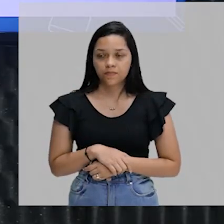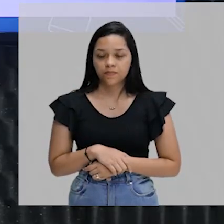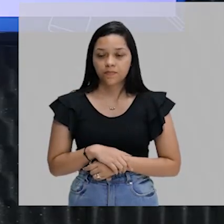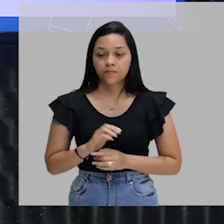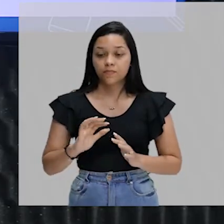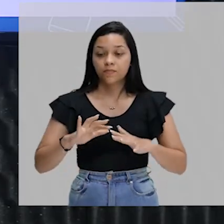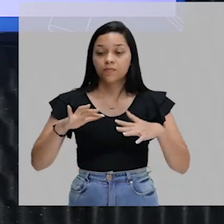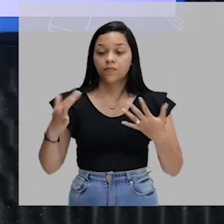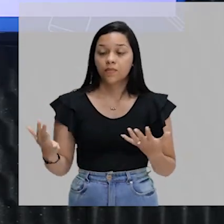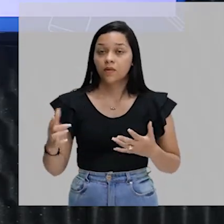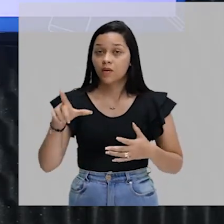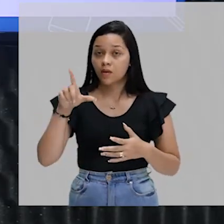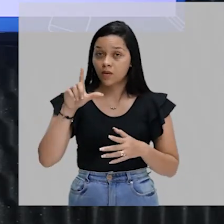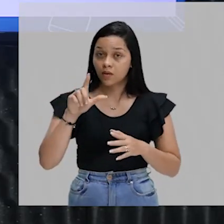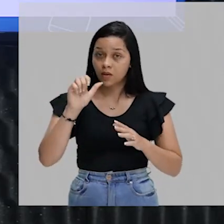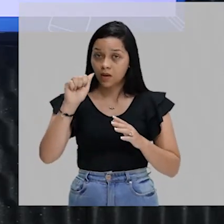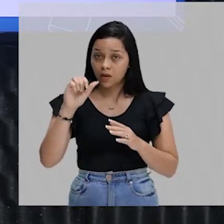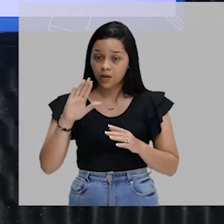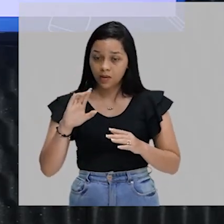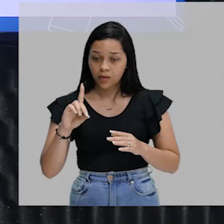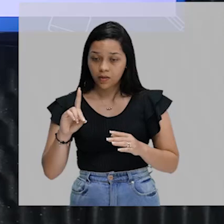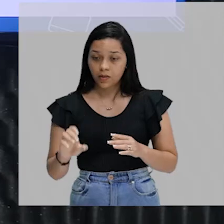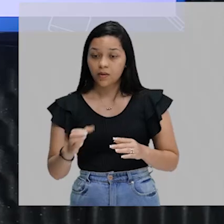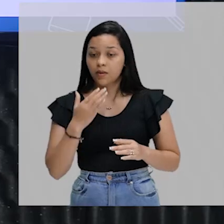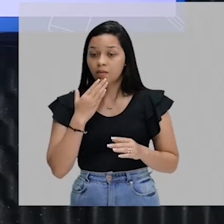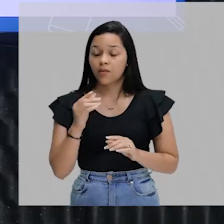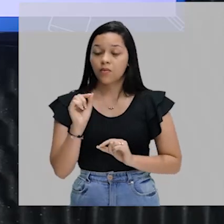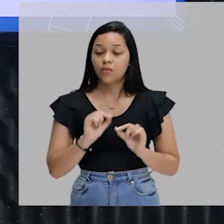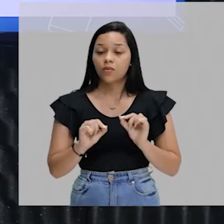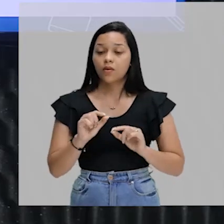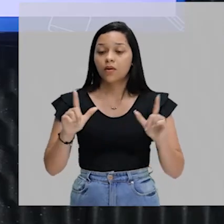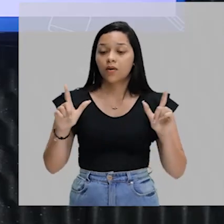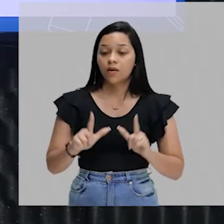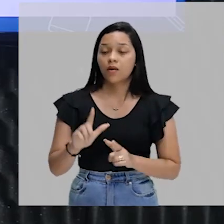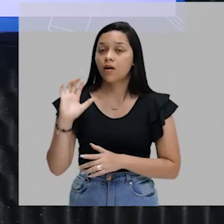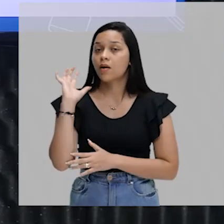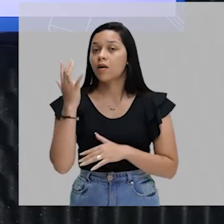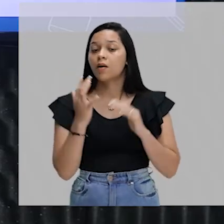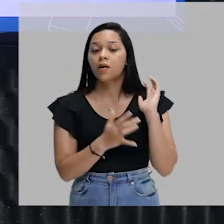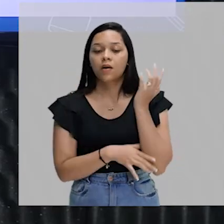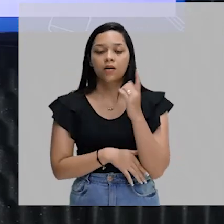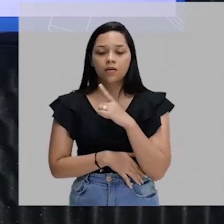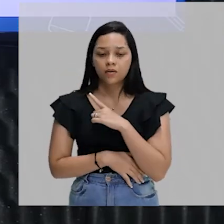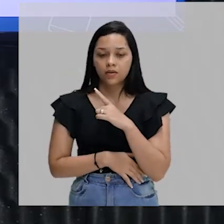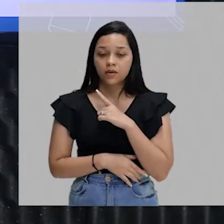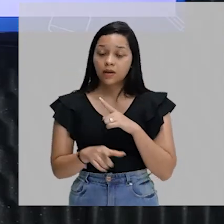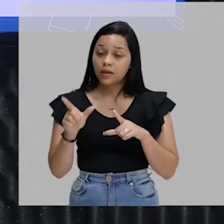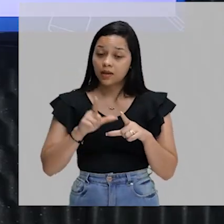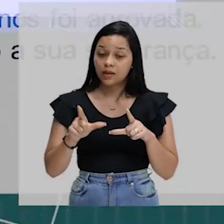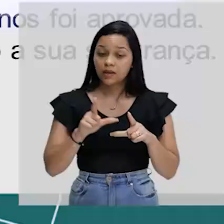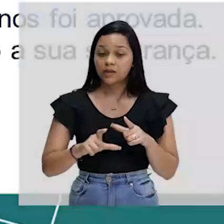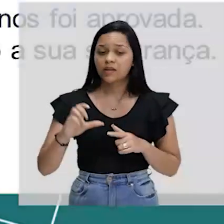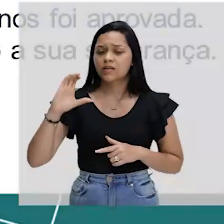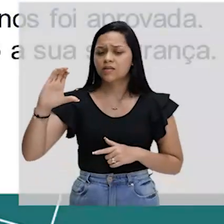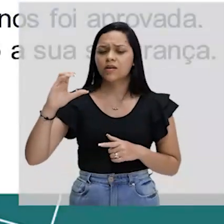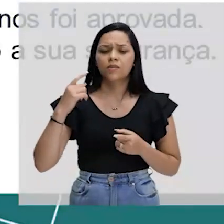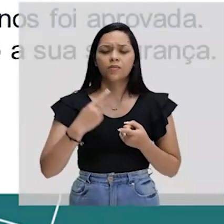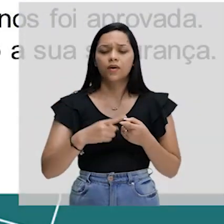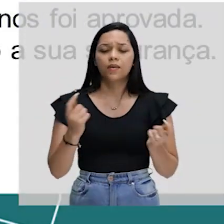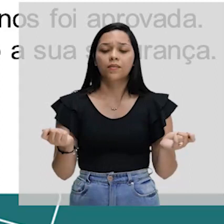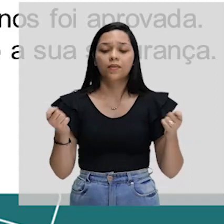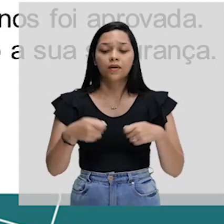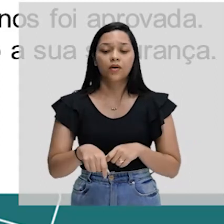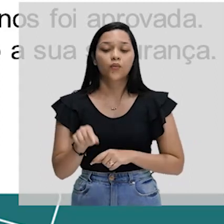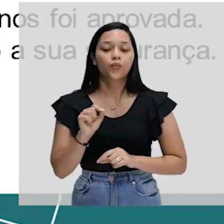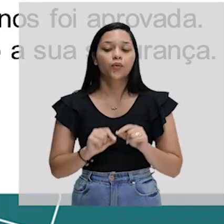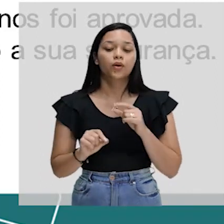quais dessas alternativas que ele está pedindo apresenta baixo risco ambiental? Vai ser a letra C. Por quê? A capacidade de